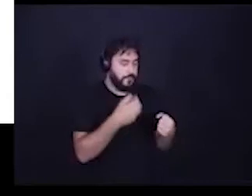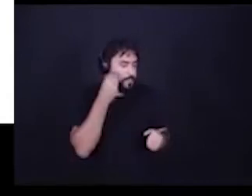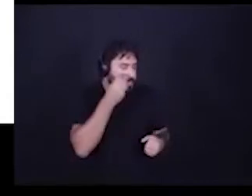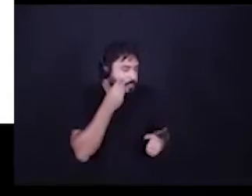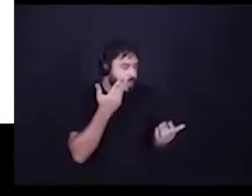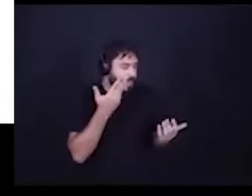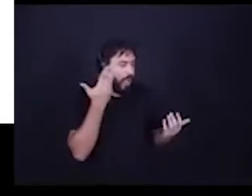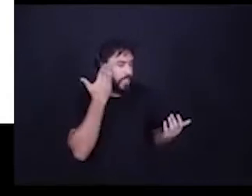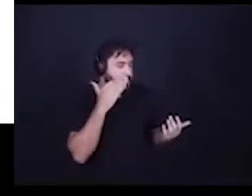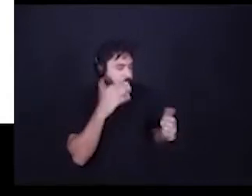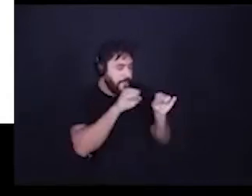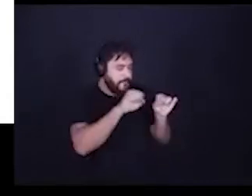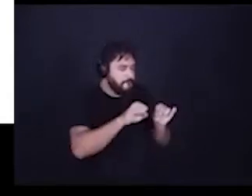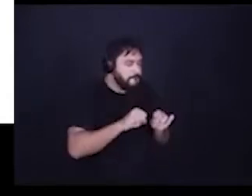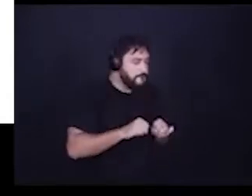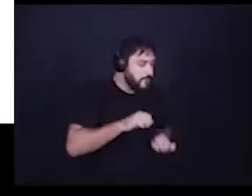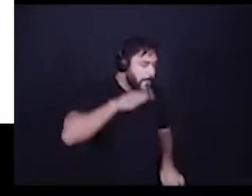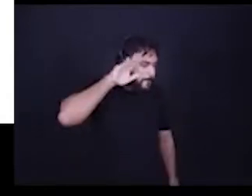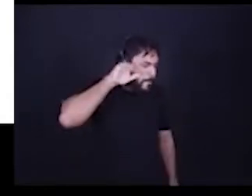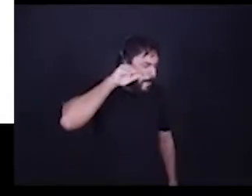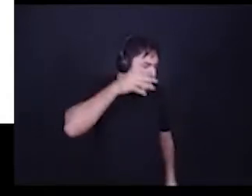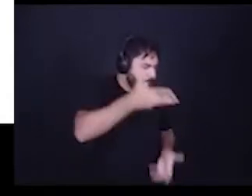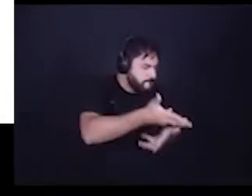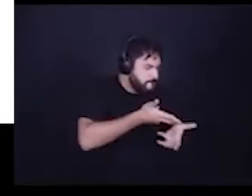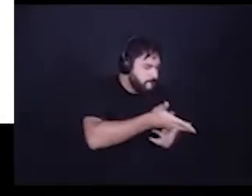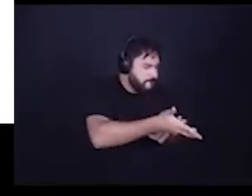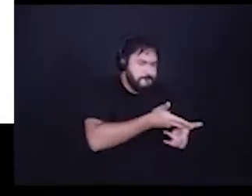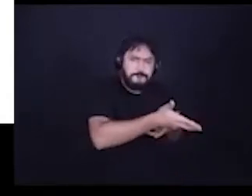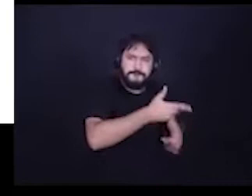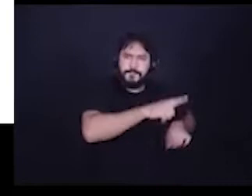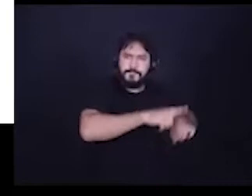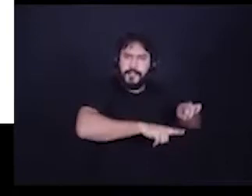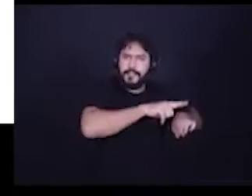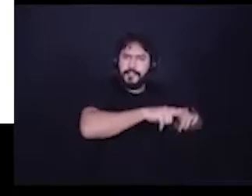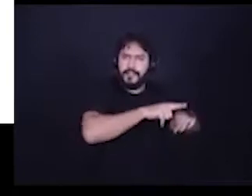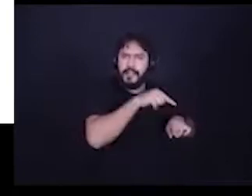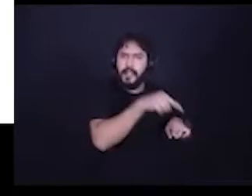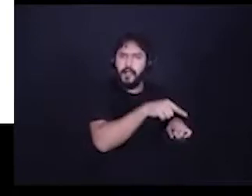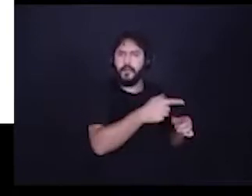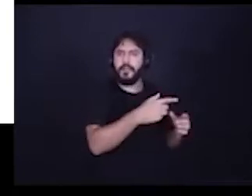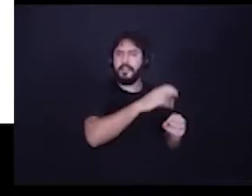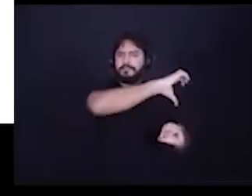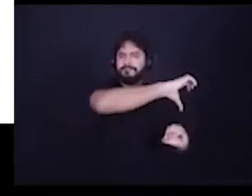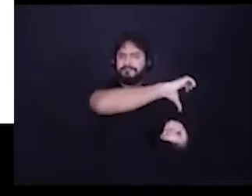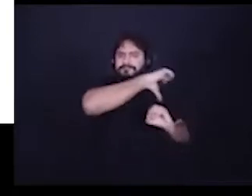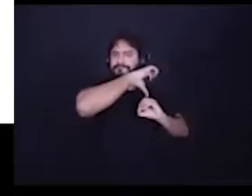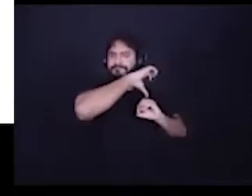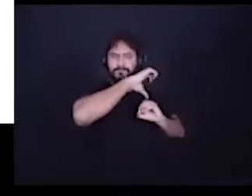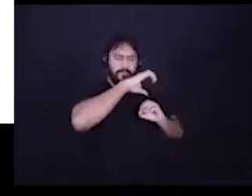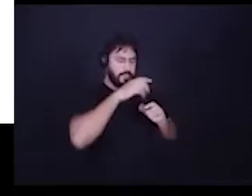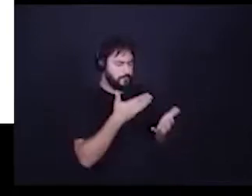entender, para dialogar, para se relacionar com esse objeto, com essa questão que está se apresentando para a